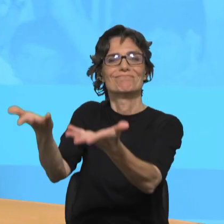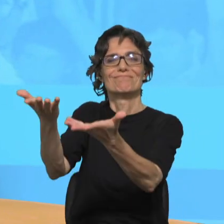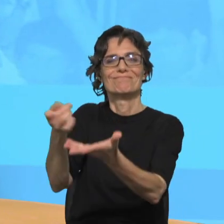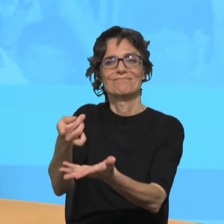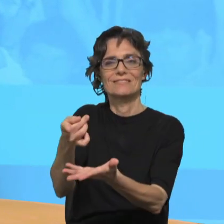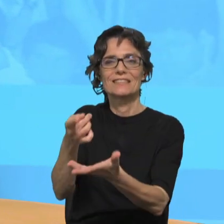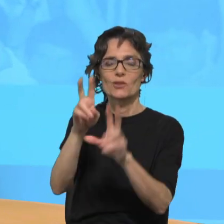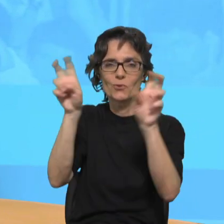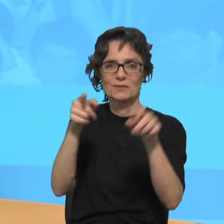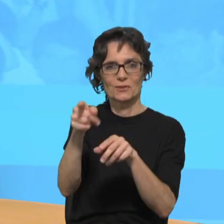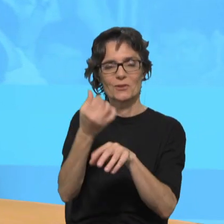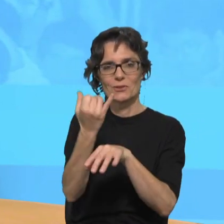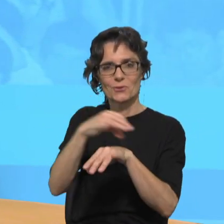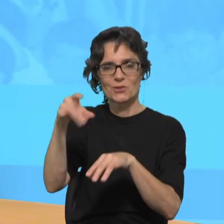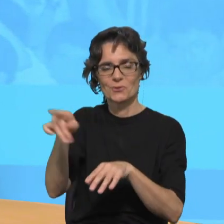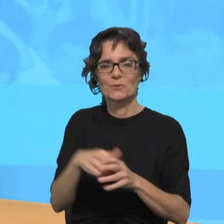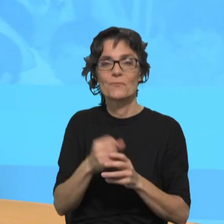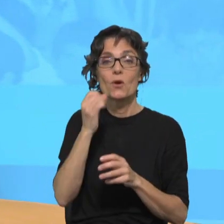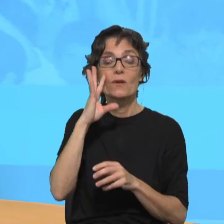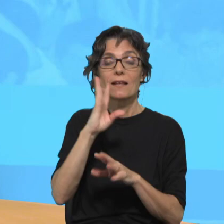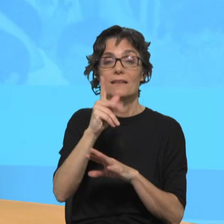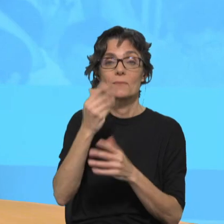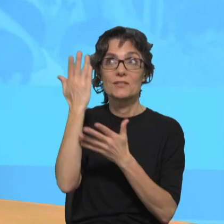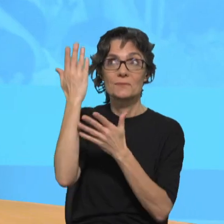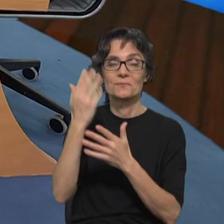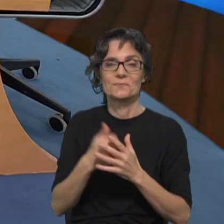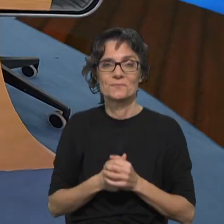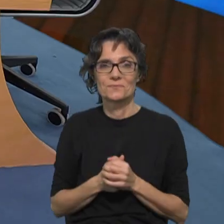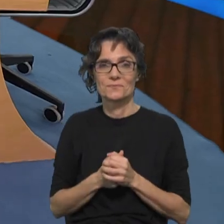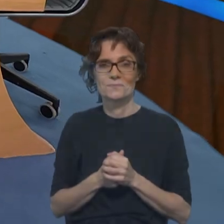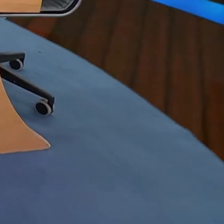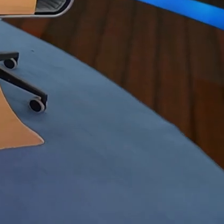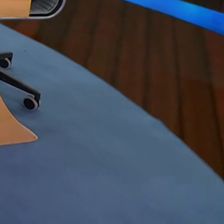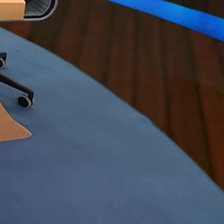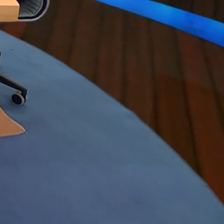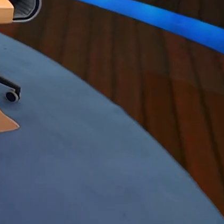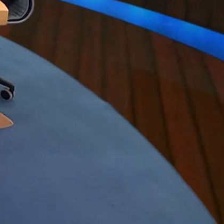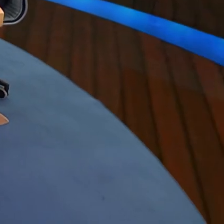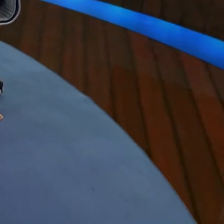deste Instituto. Desejo-lhe uma ótima tarde e até amanhã, se os quiser.